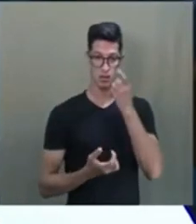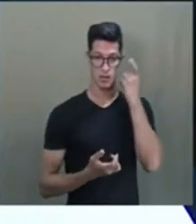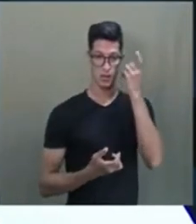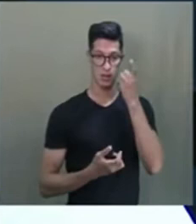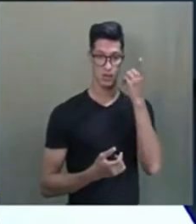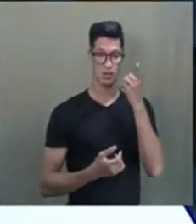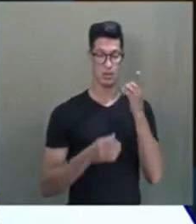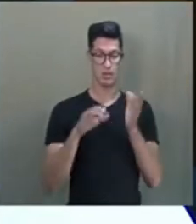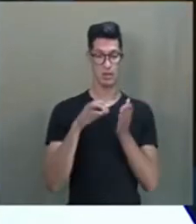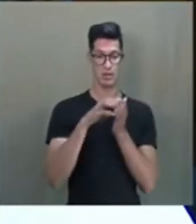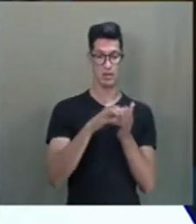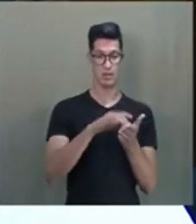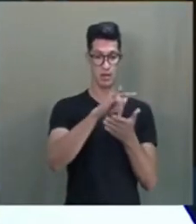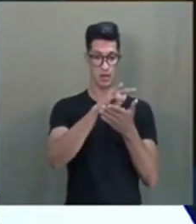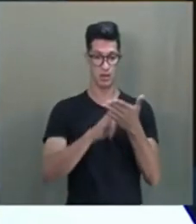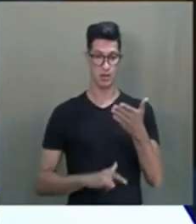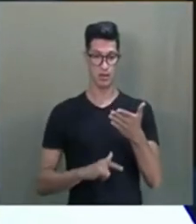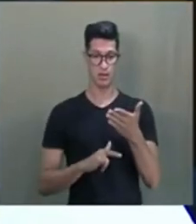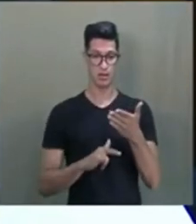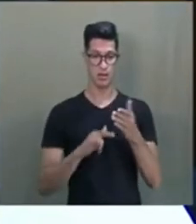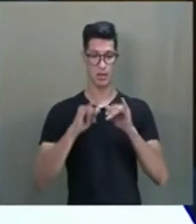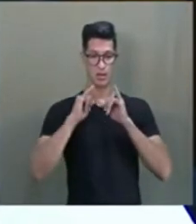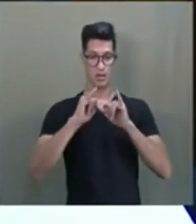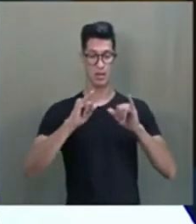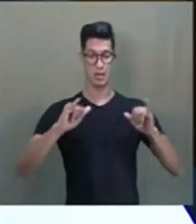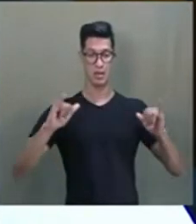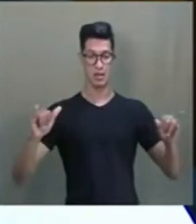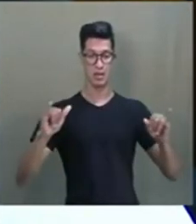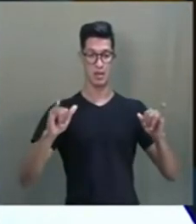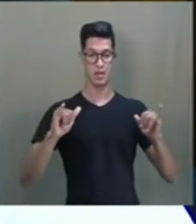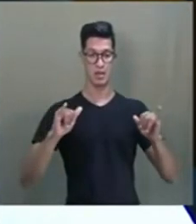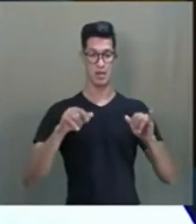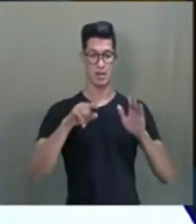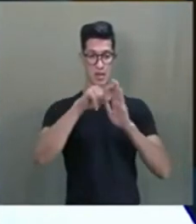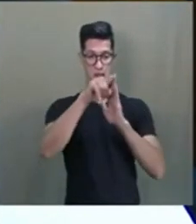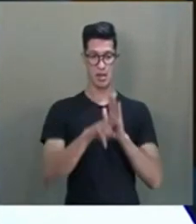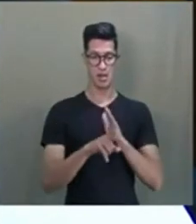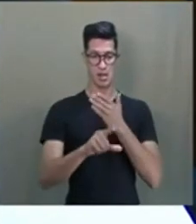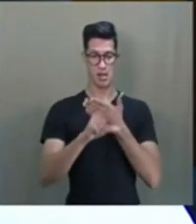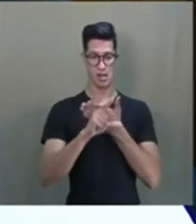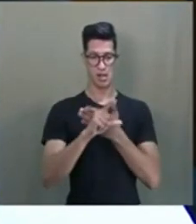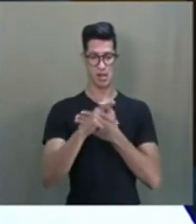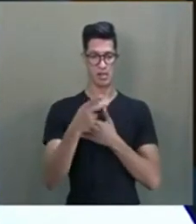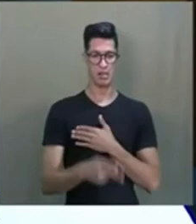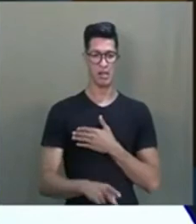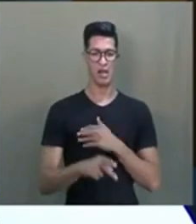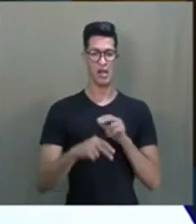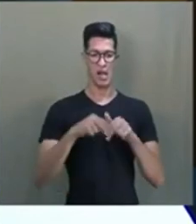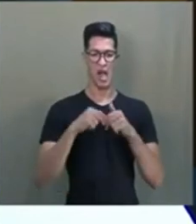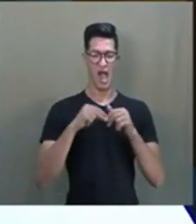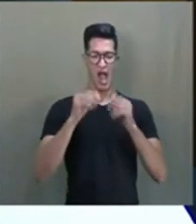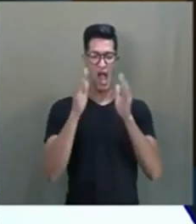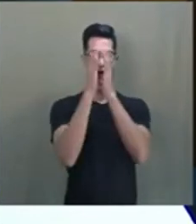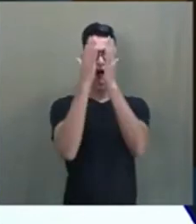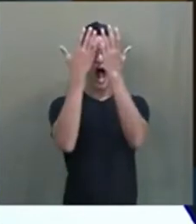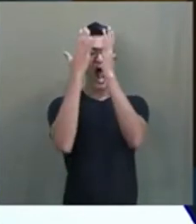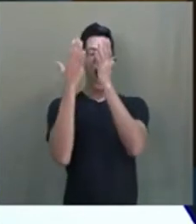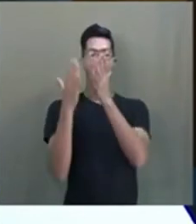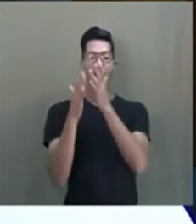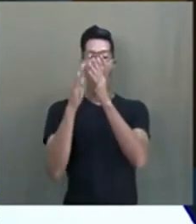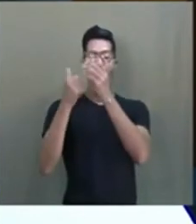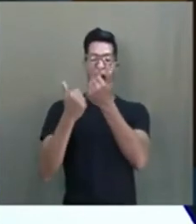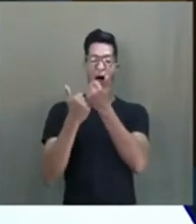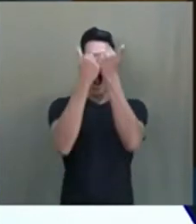ao Centro de Documentação e Informação e à Consultoria Legislativa, pelo inestimável